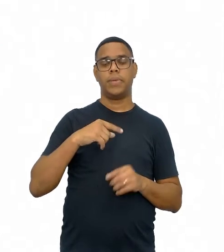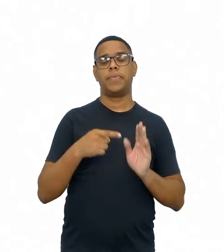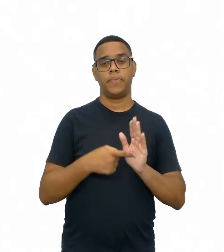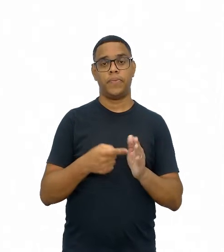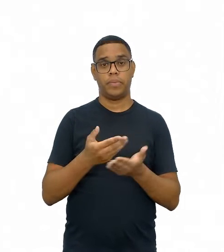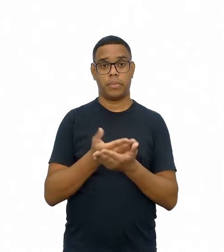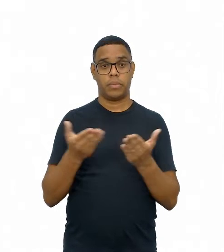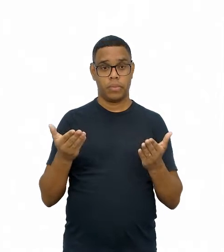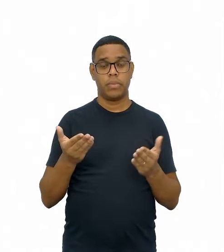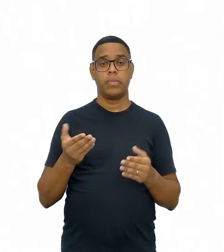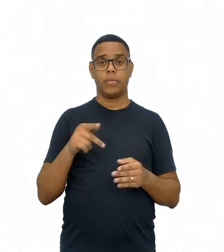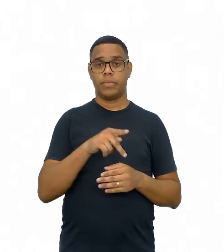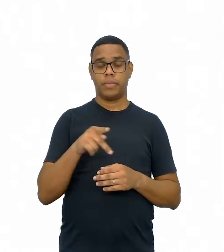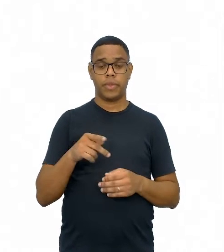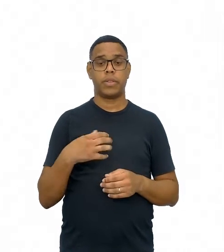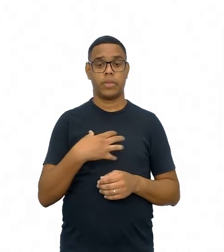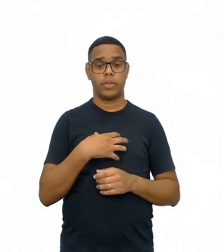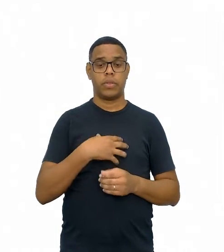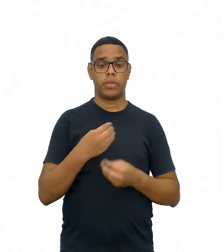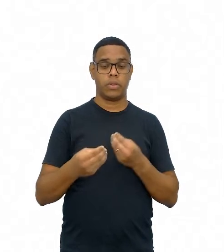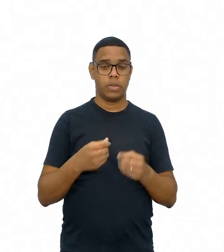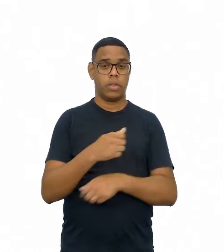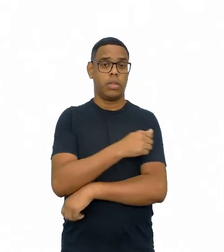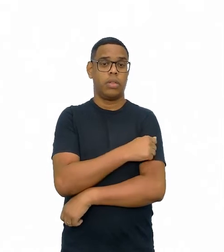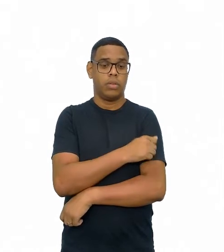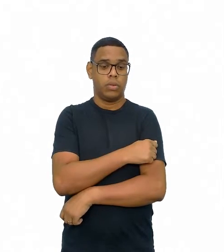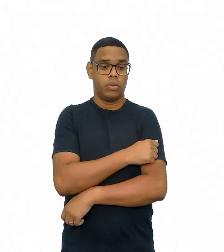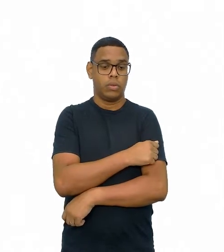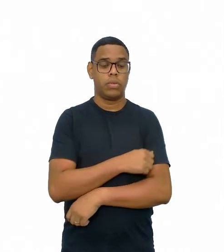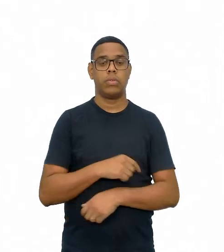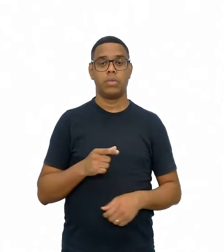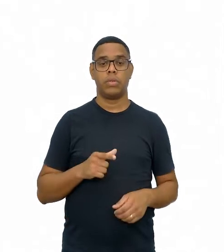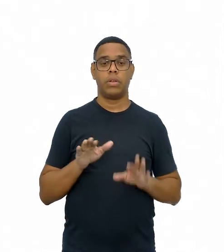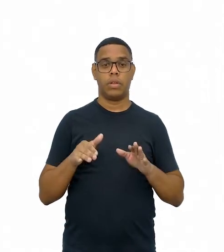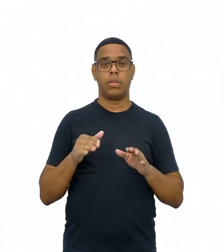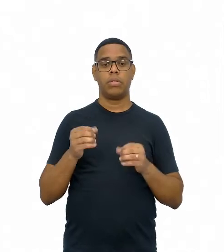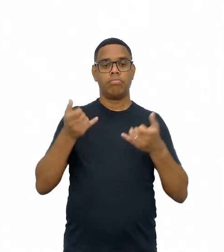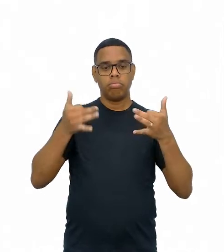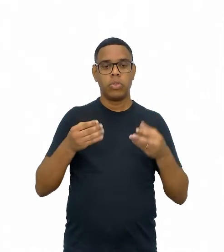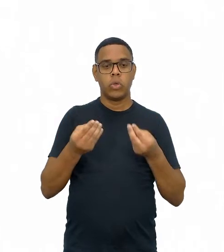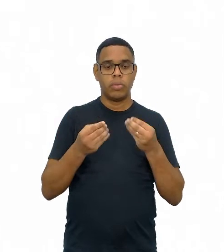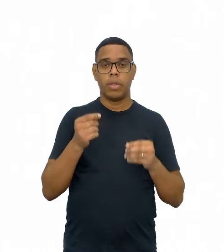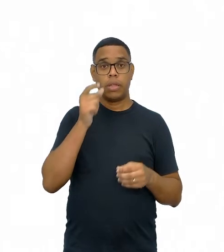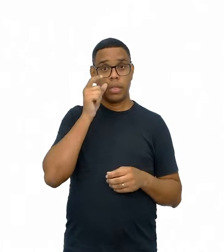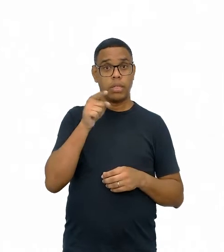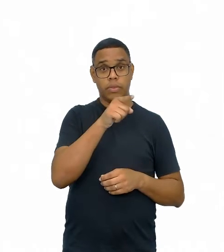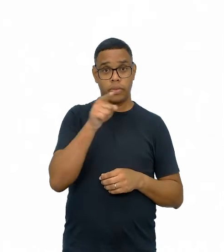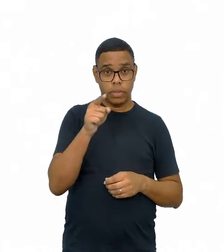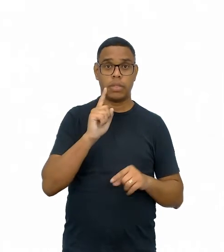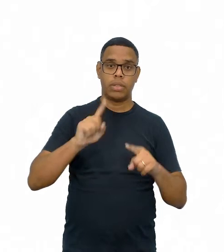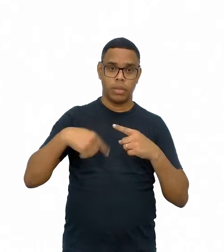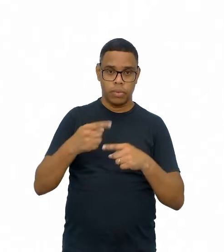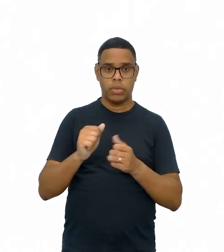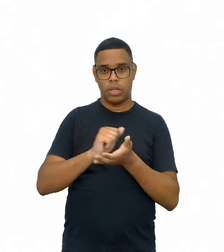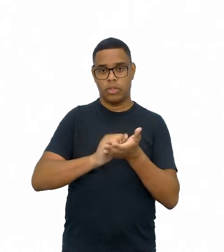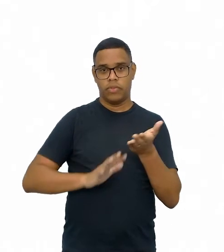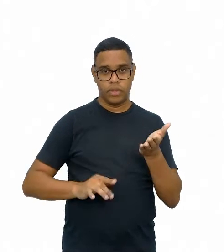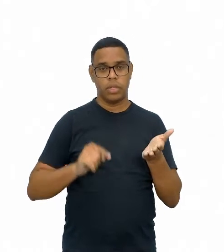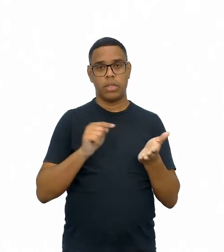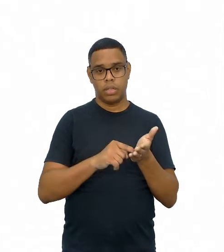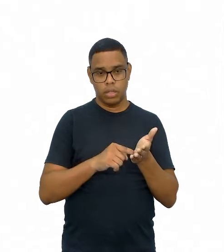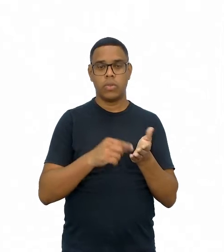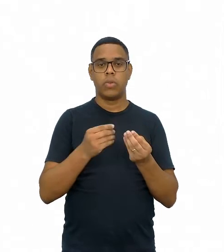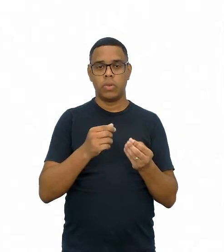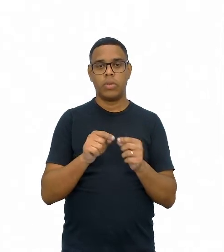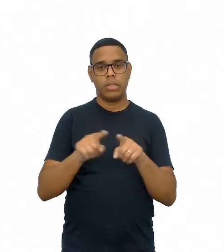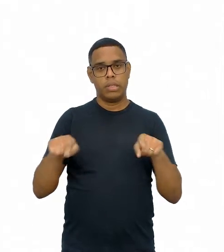para você, professor, a maneira como o seu aluno trabalhou. É interessante que você pegue depois essa atividade,